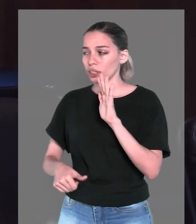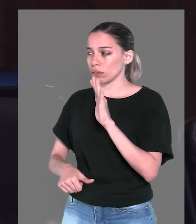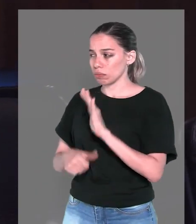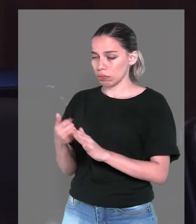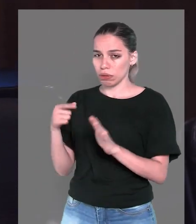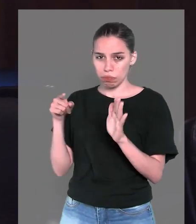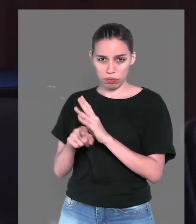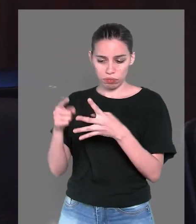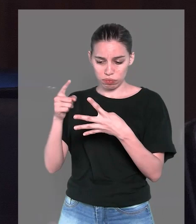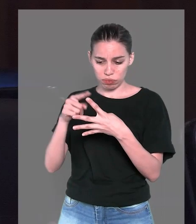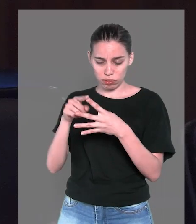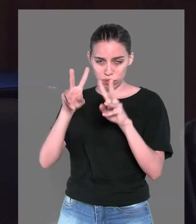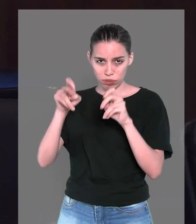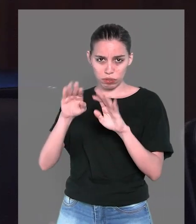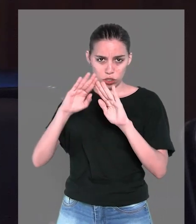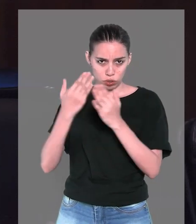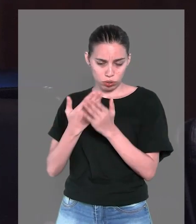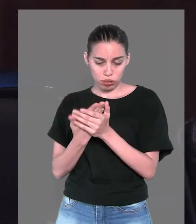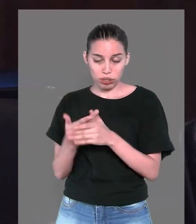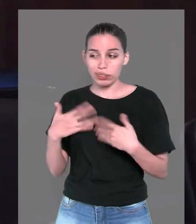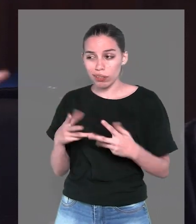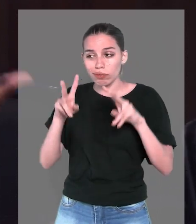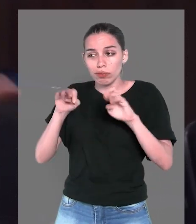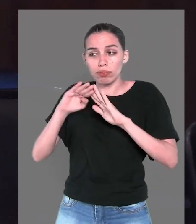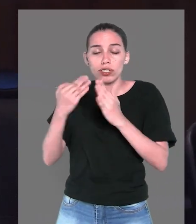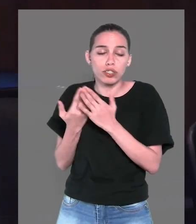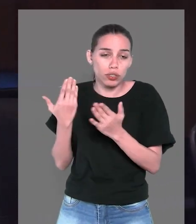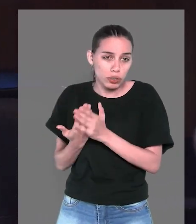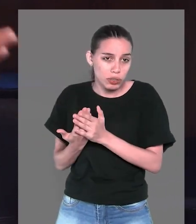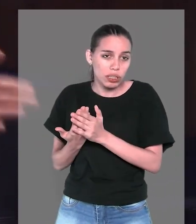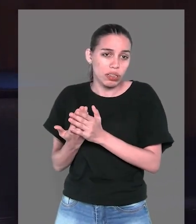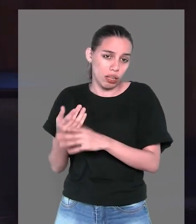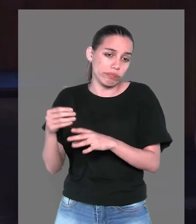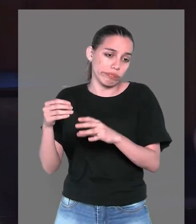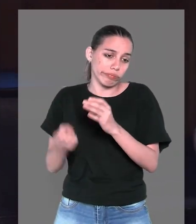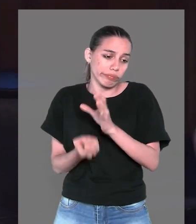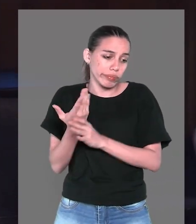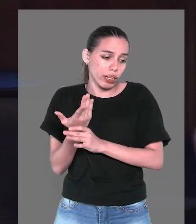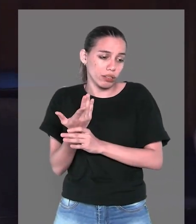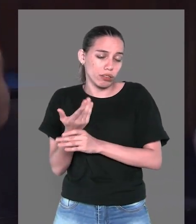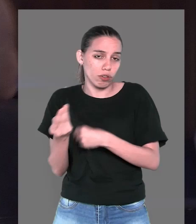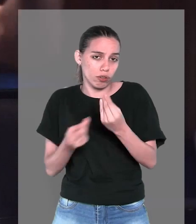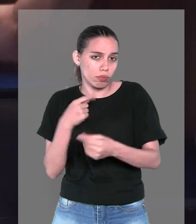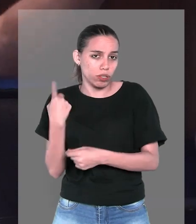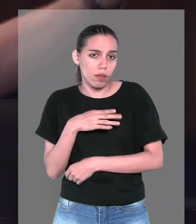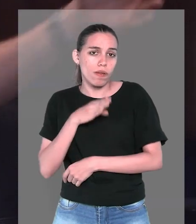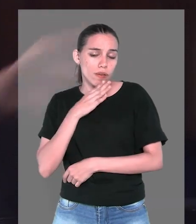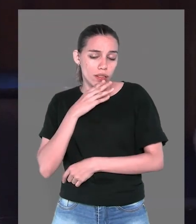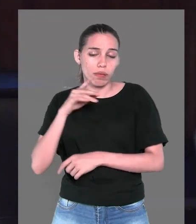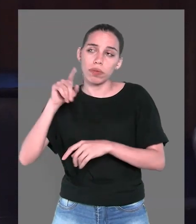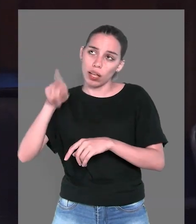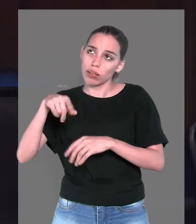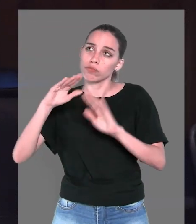uma terceira pergunta é de cunho mais pessoal. É o seguinte, você como andarilho que se colocou, né, por ter morado